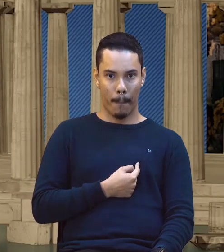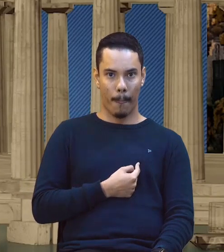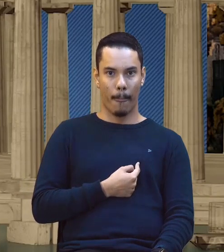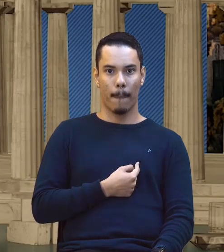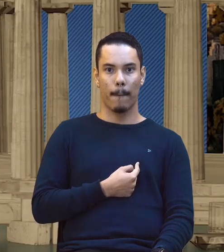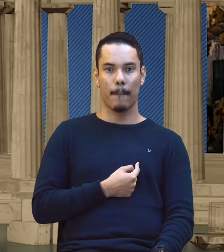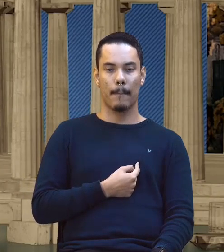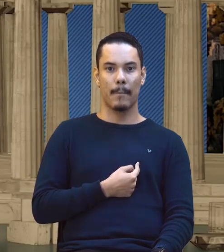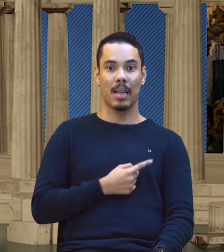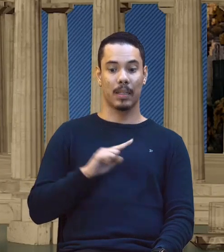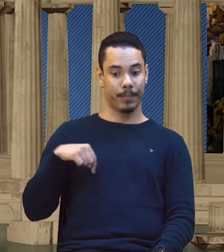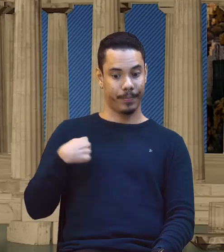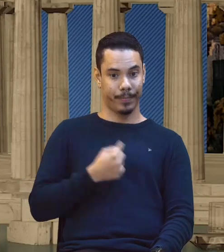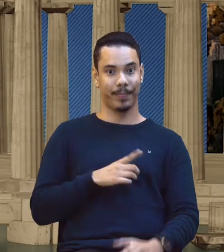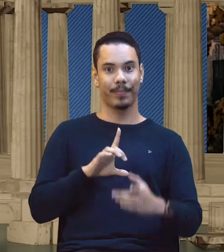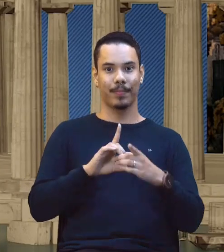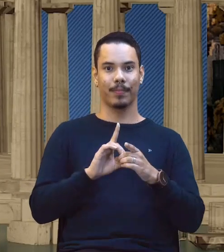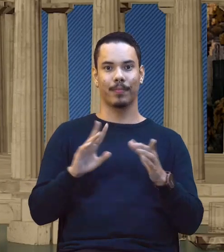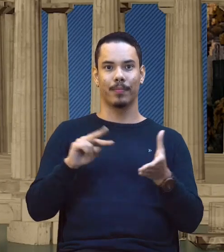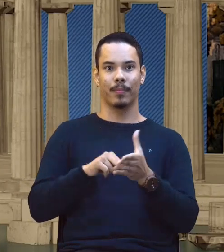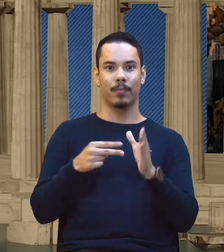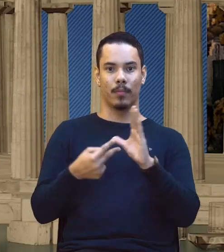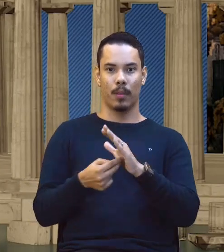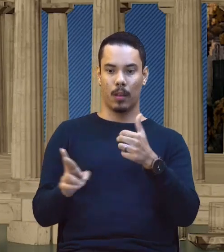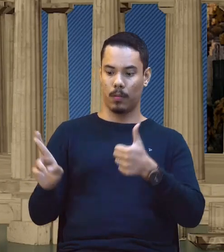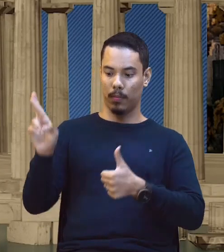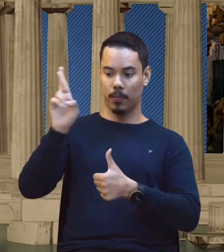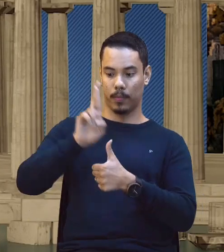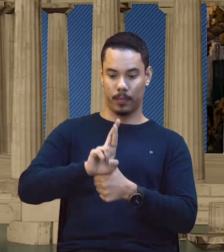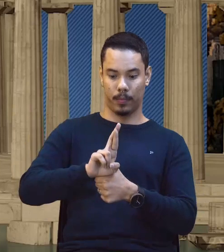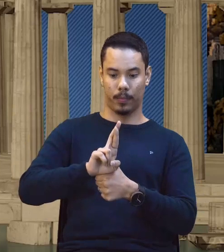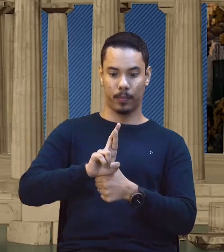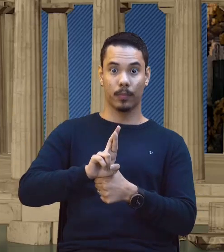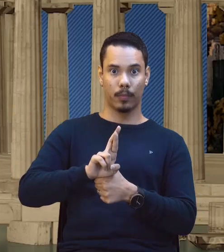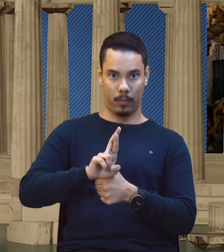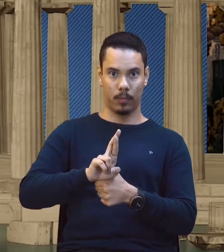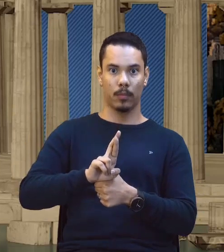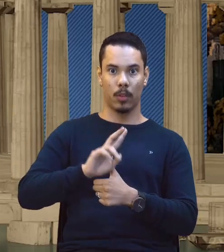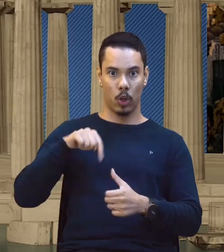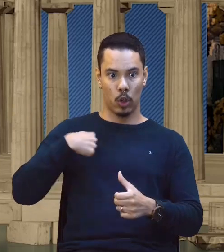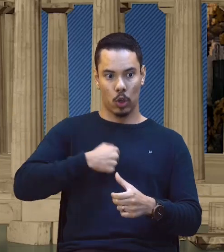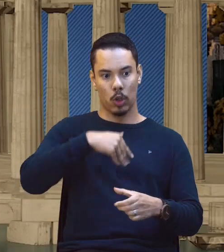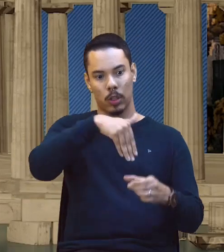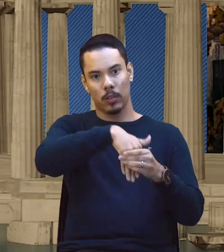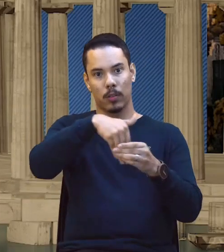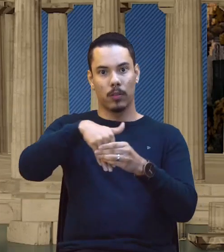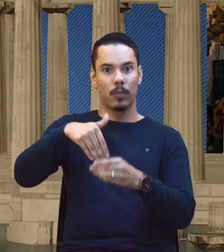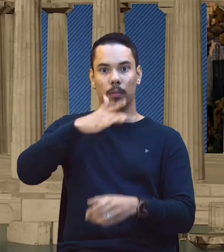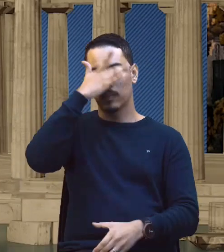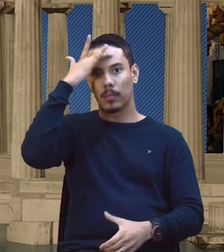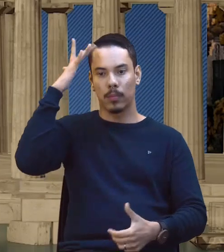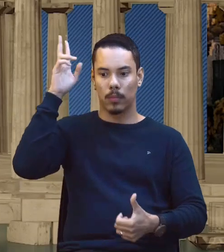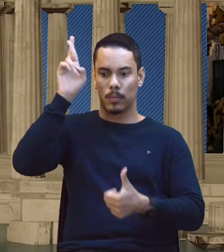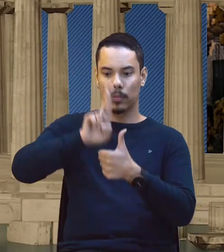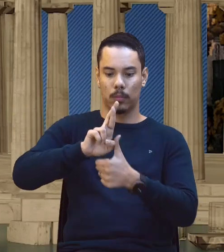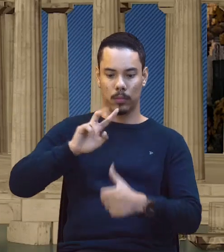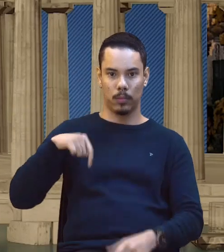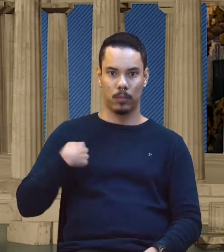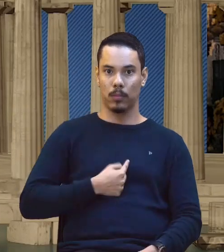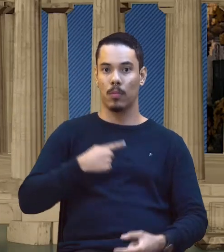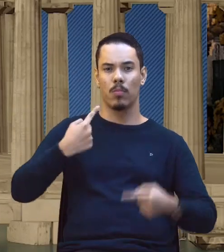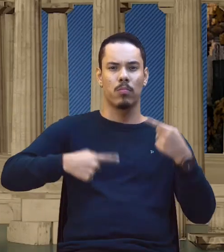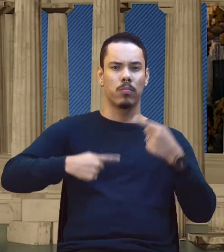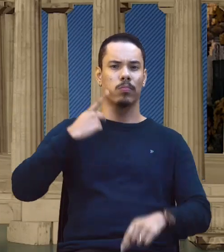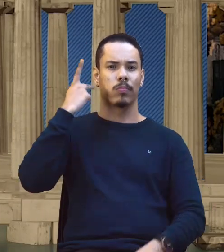A nossa democracia ela é representativa. Elegemos pessoas que nos representam, ou seja, os políticos que irão